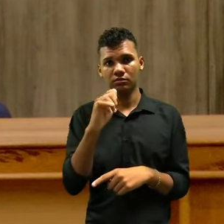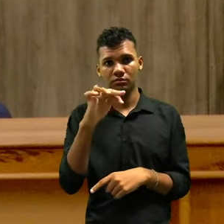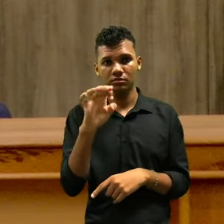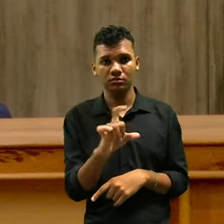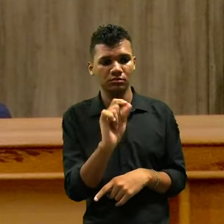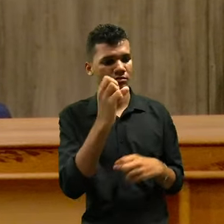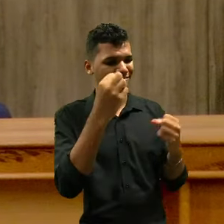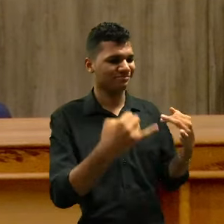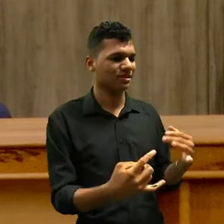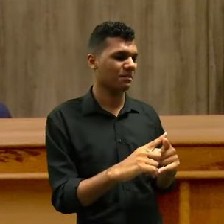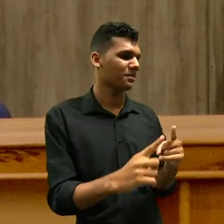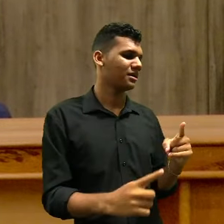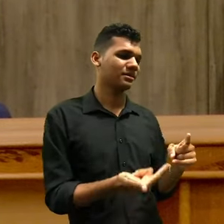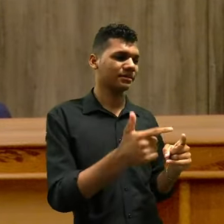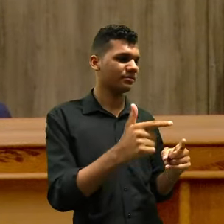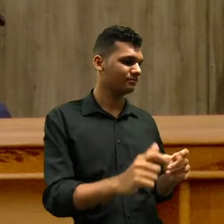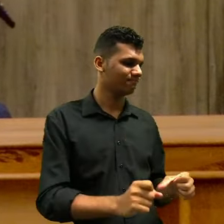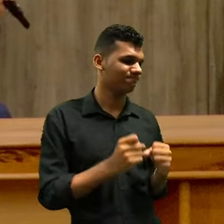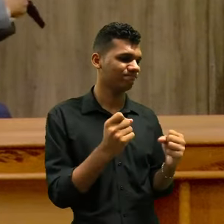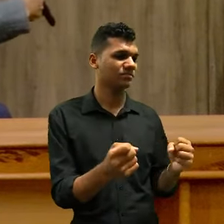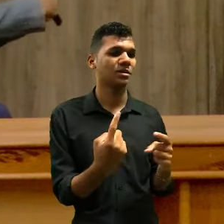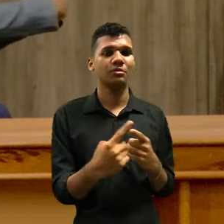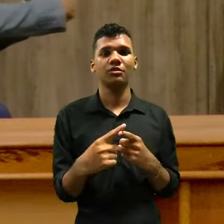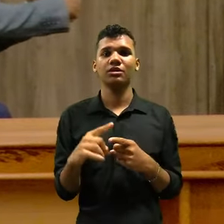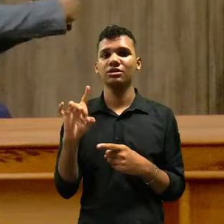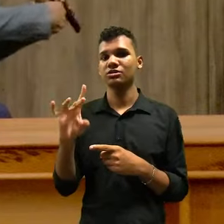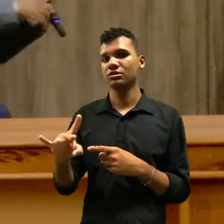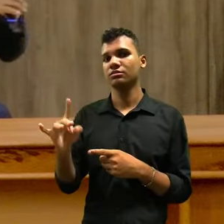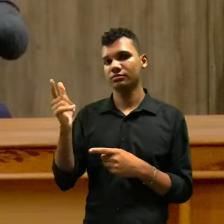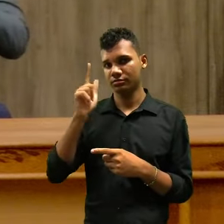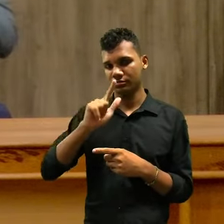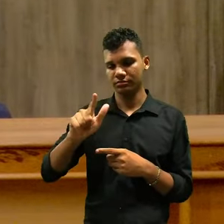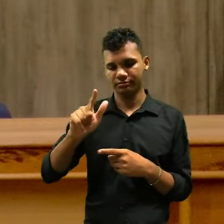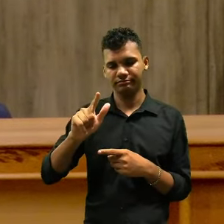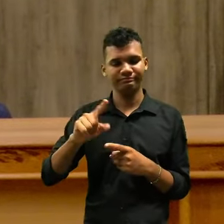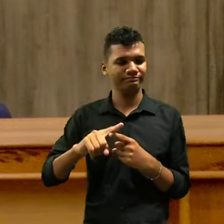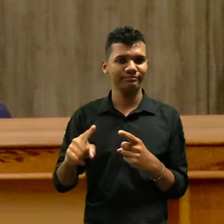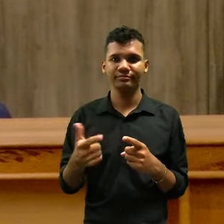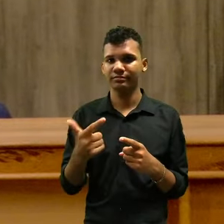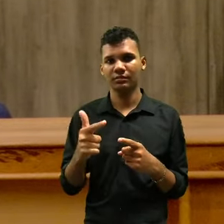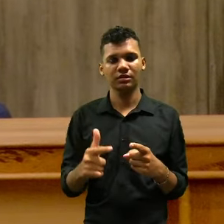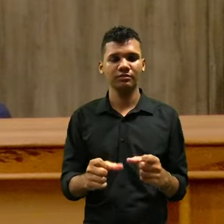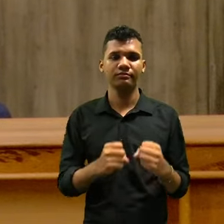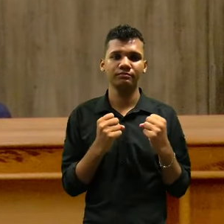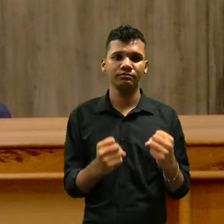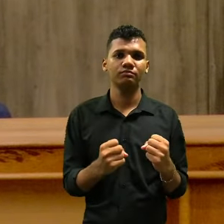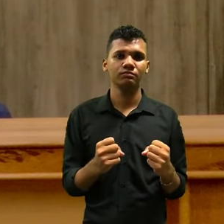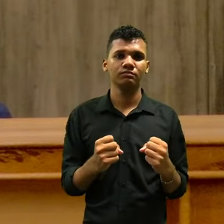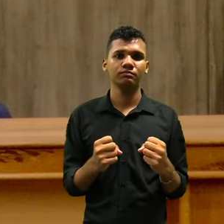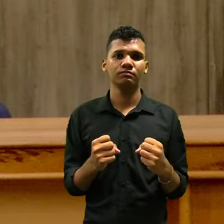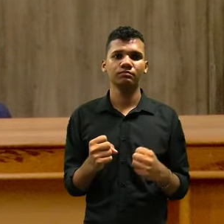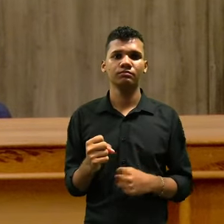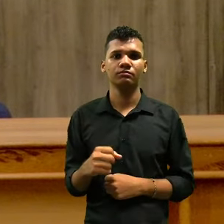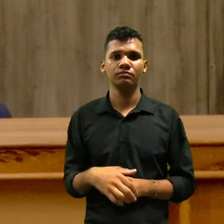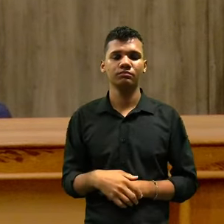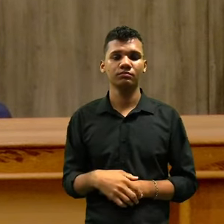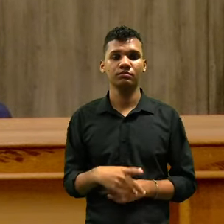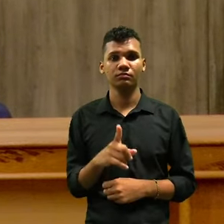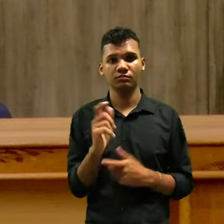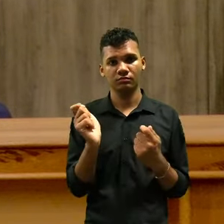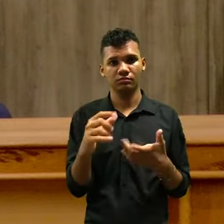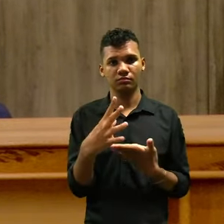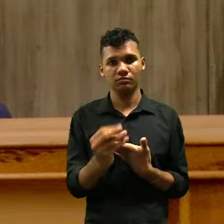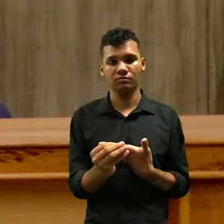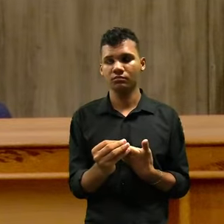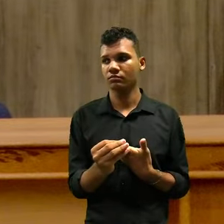não tem convi ele só recebeu com olha aqui o pesado ele só recebeu com vamos lá diga bem forte ele